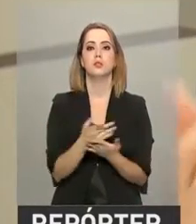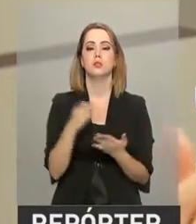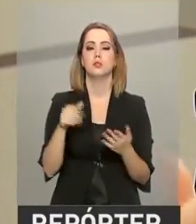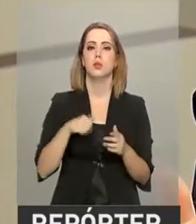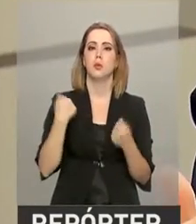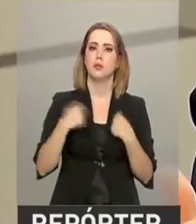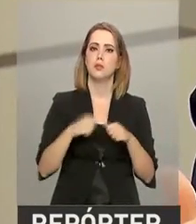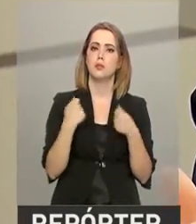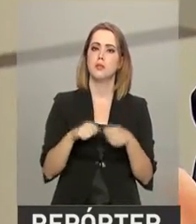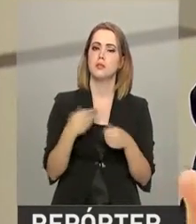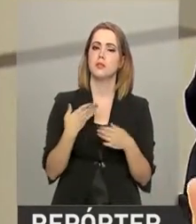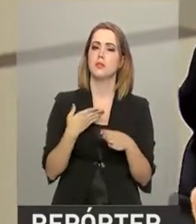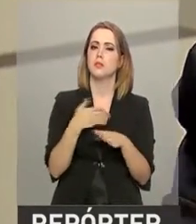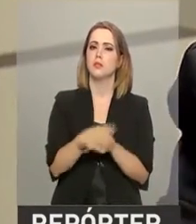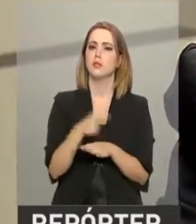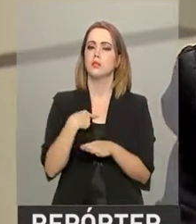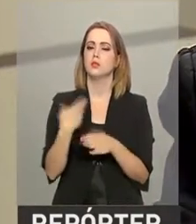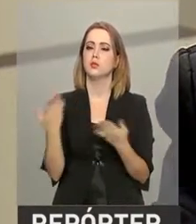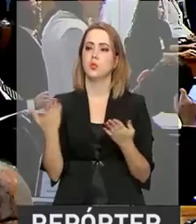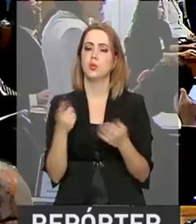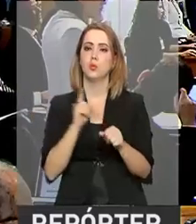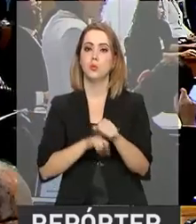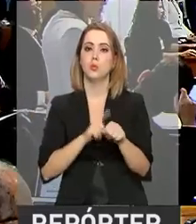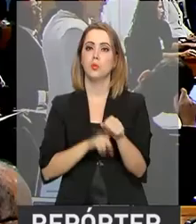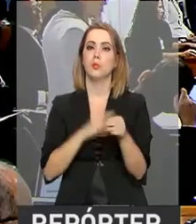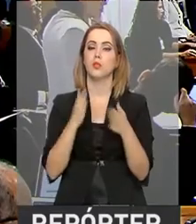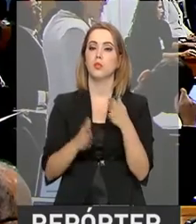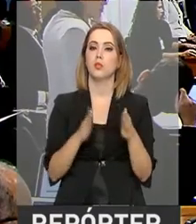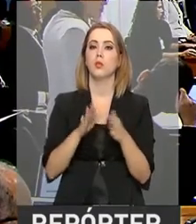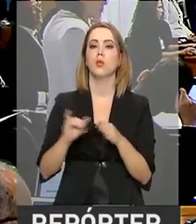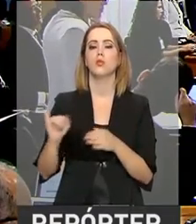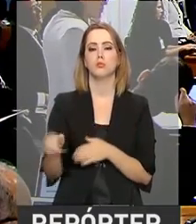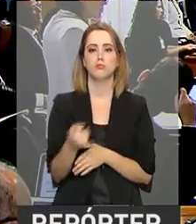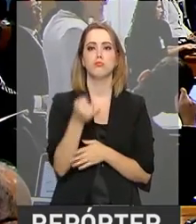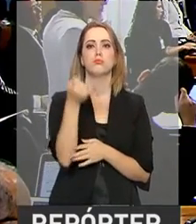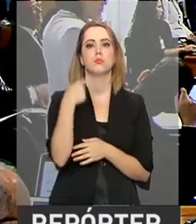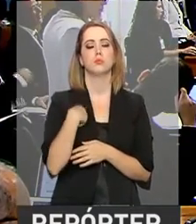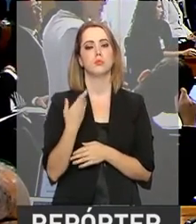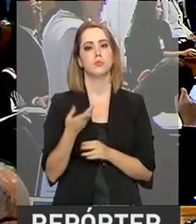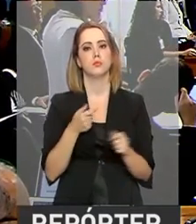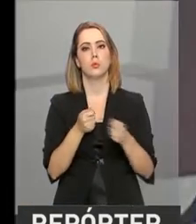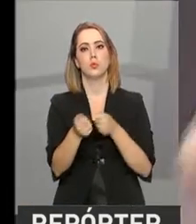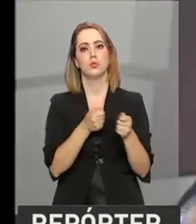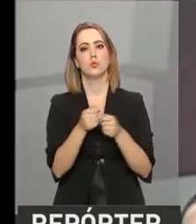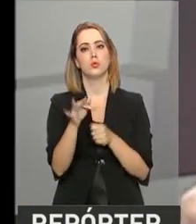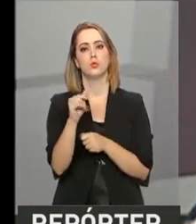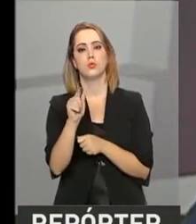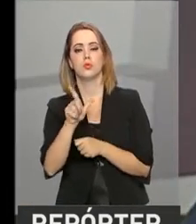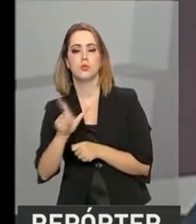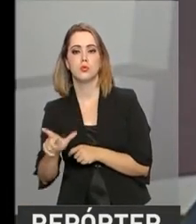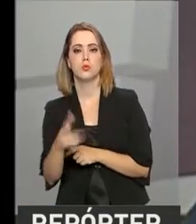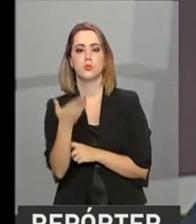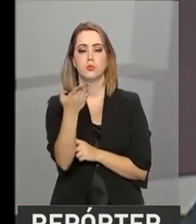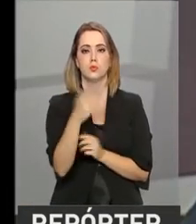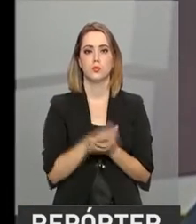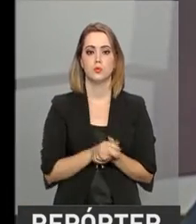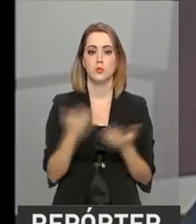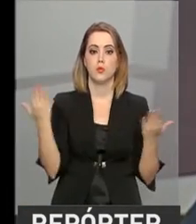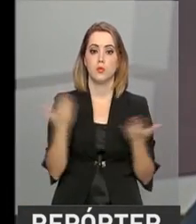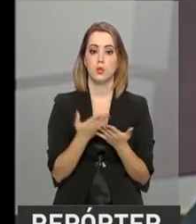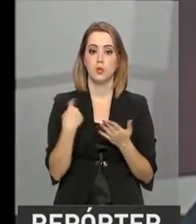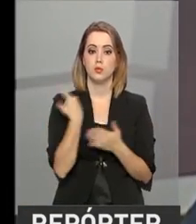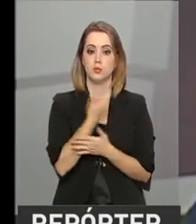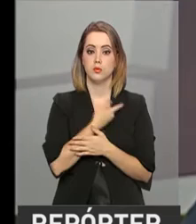aproveitado e por isso é fundamental a aprovação no congresso das medidas de ajuste fiscal aí fazendo atual deve ser nossa